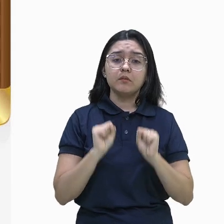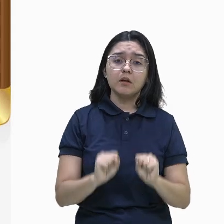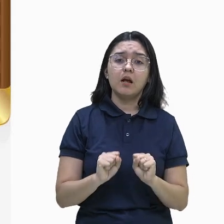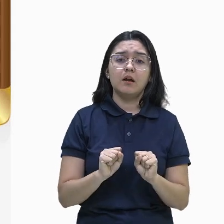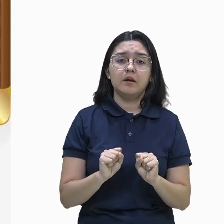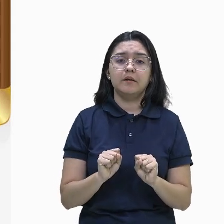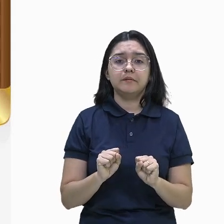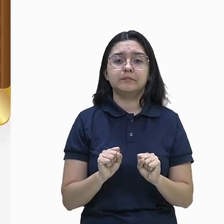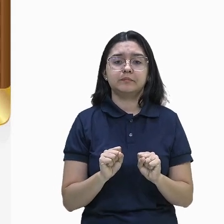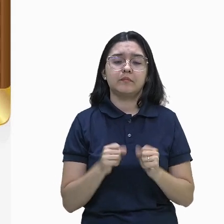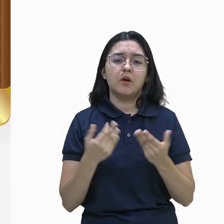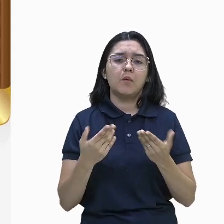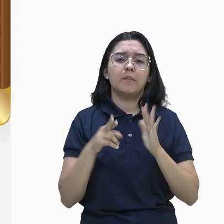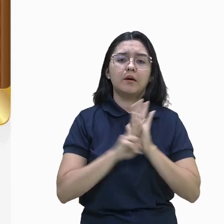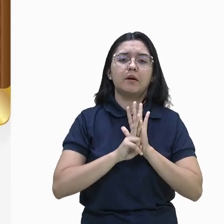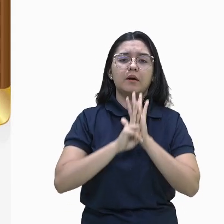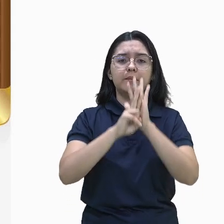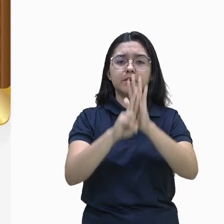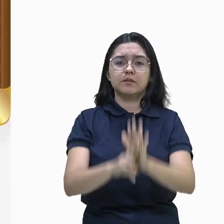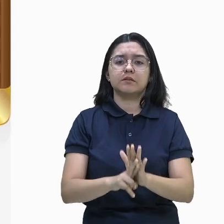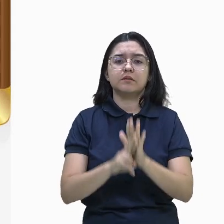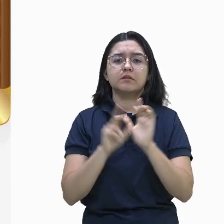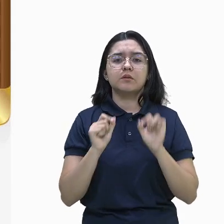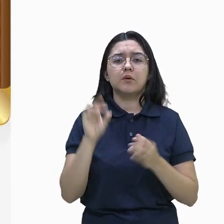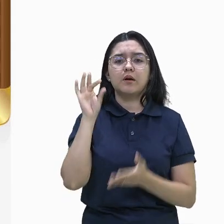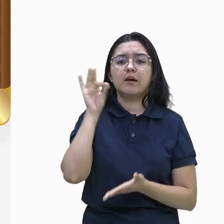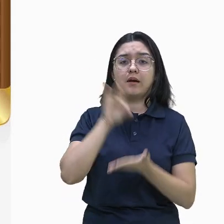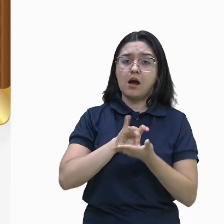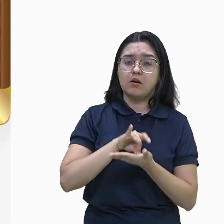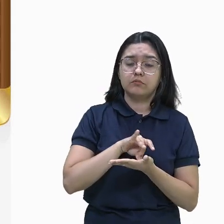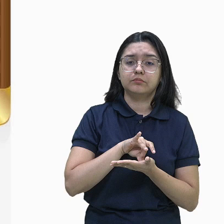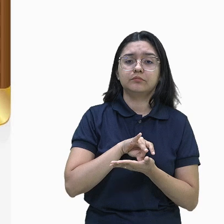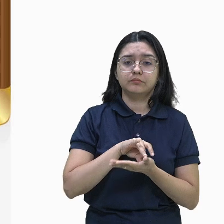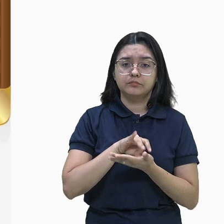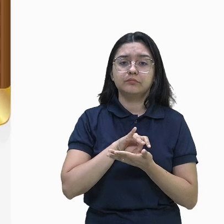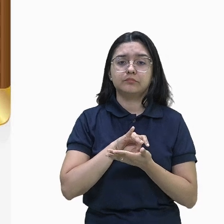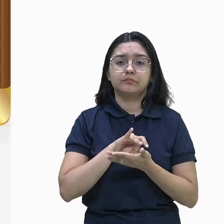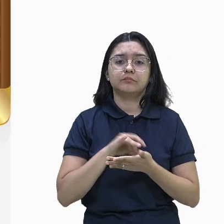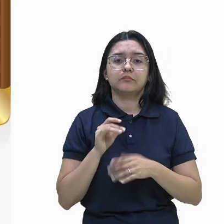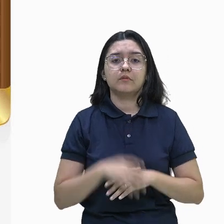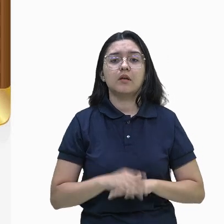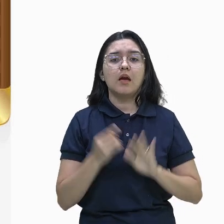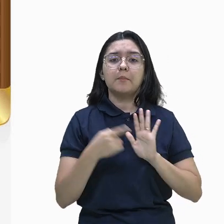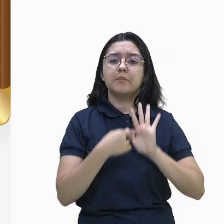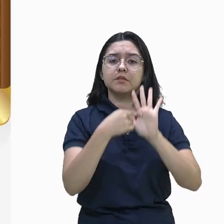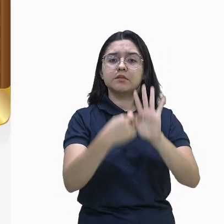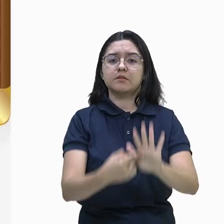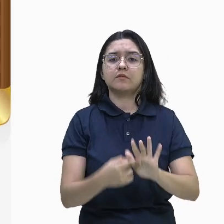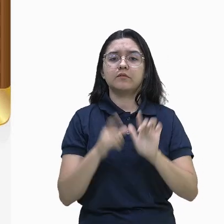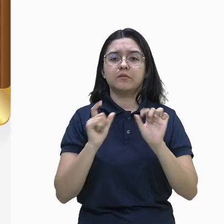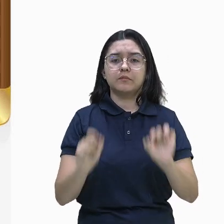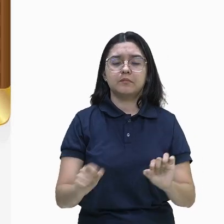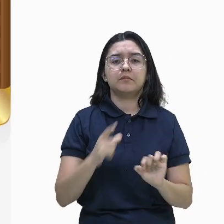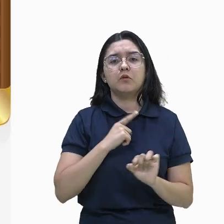ser considerada como uma representação real, apresentada de uma forma mais